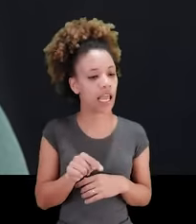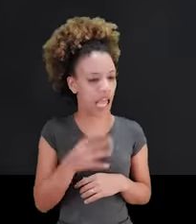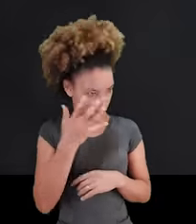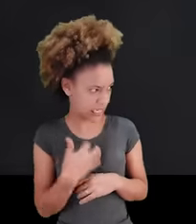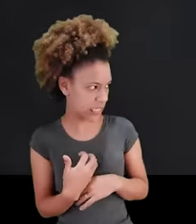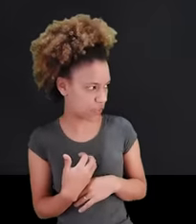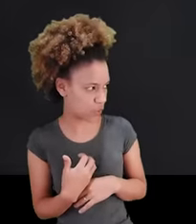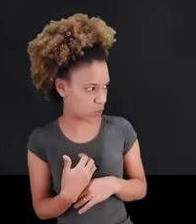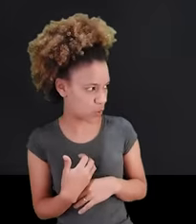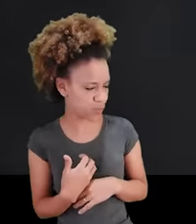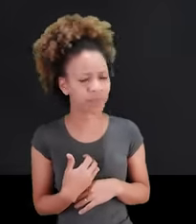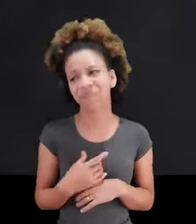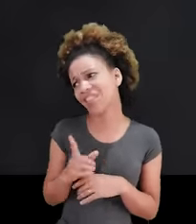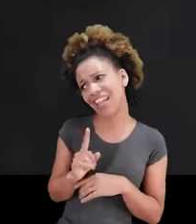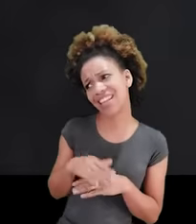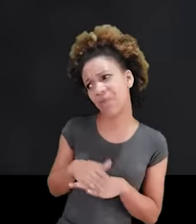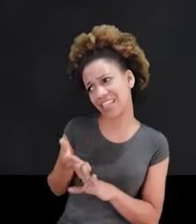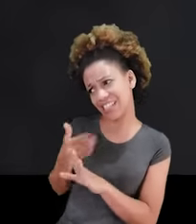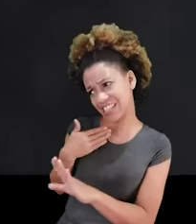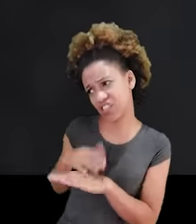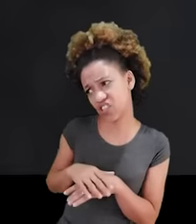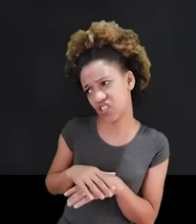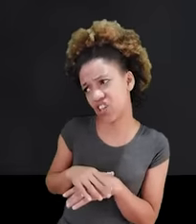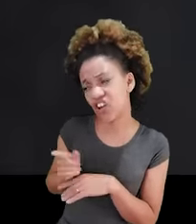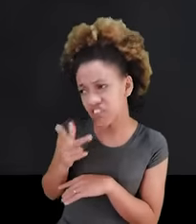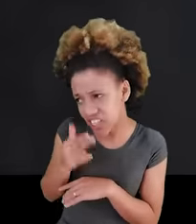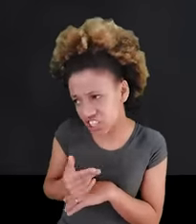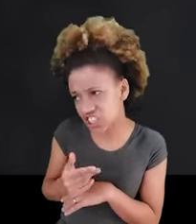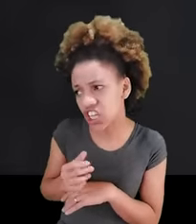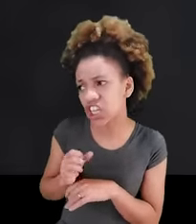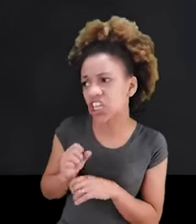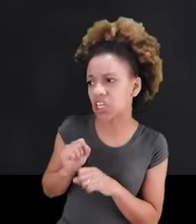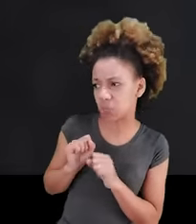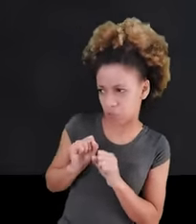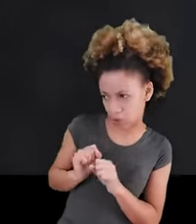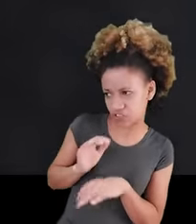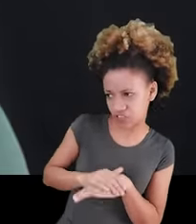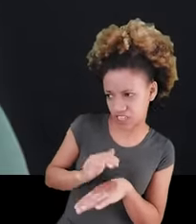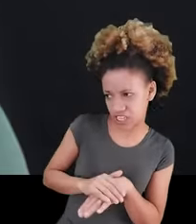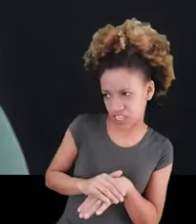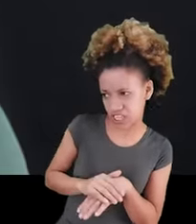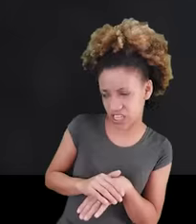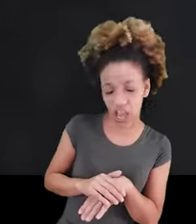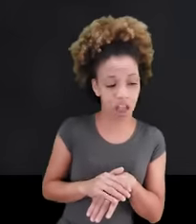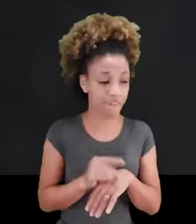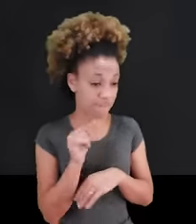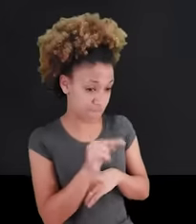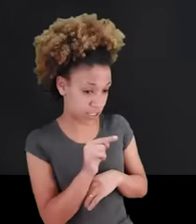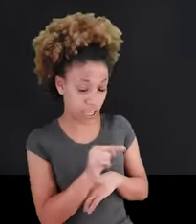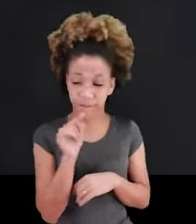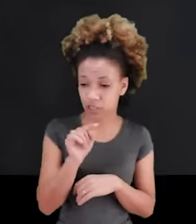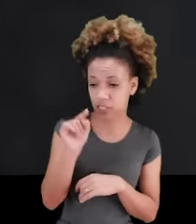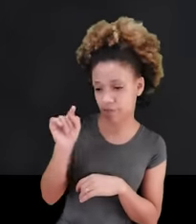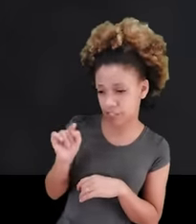agressivo. É mais distante. Você acha que pode fazer isto? Se quiser, pode fazer. Você, se quiser, pode ir. Você troca o você por onde? É, normalmente